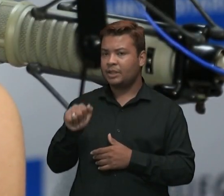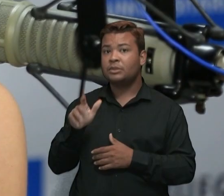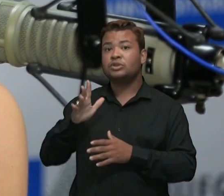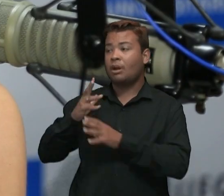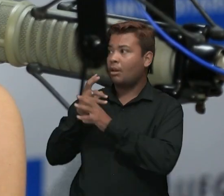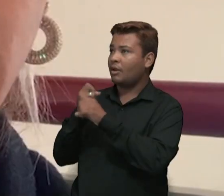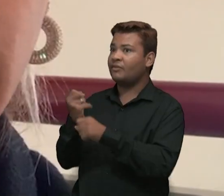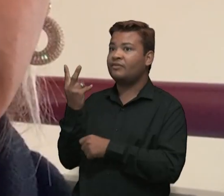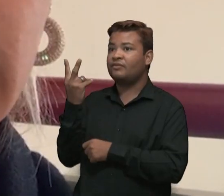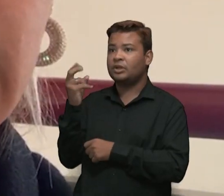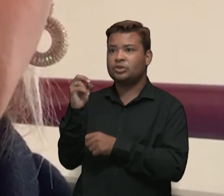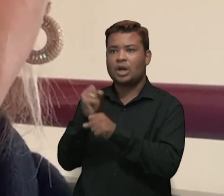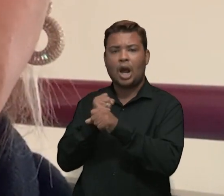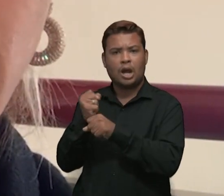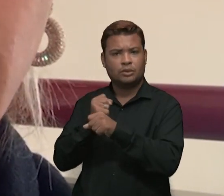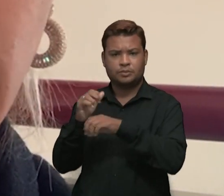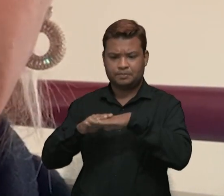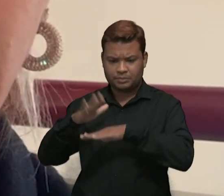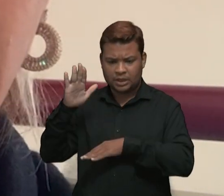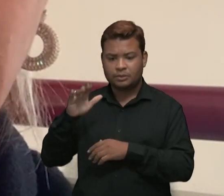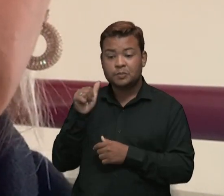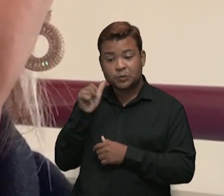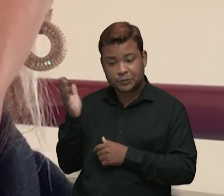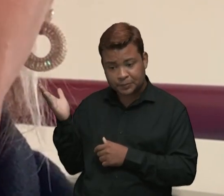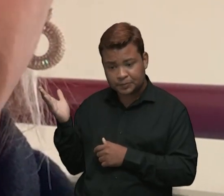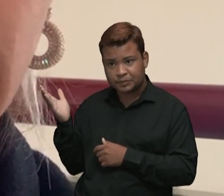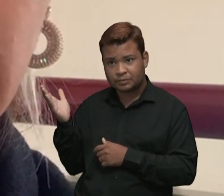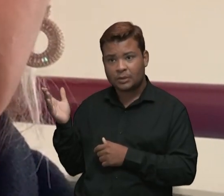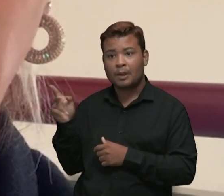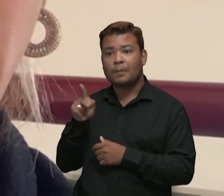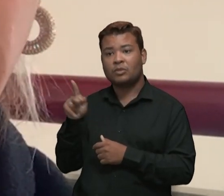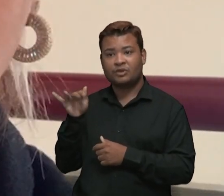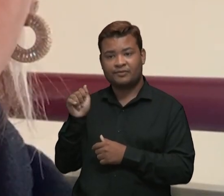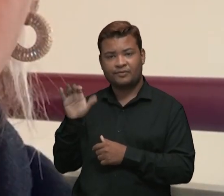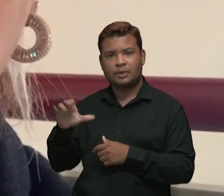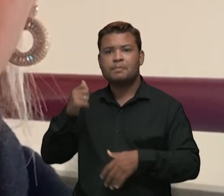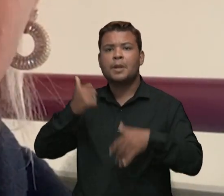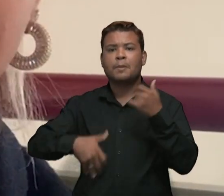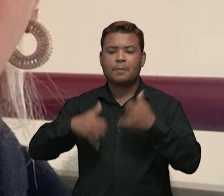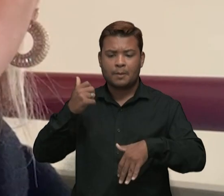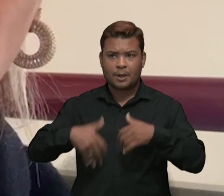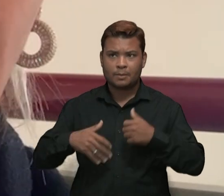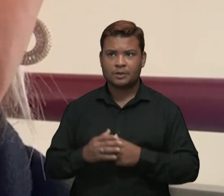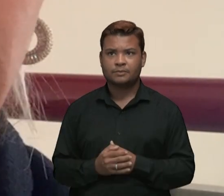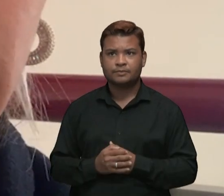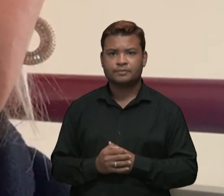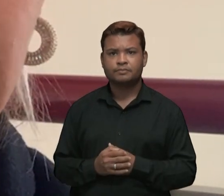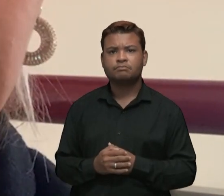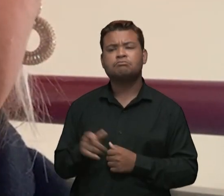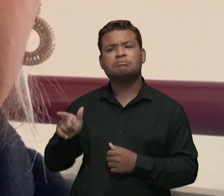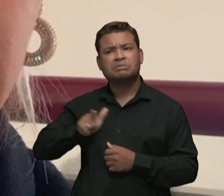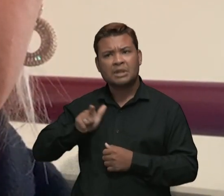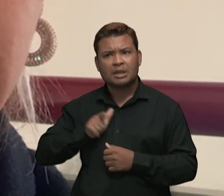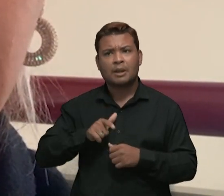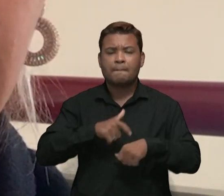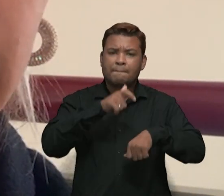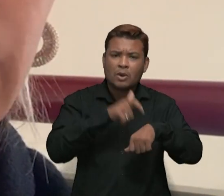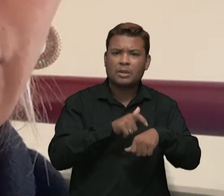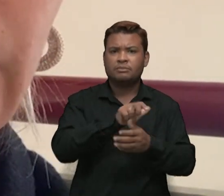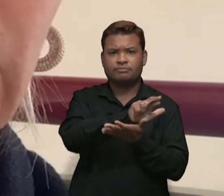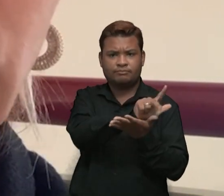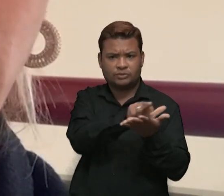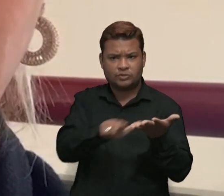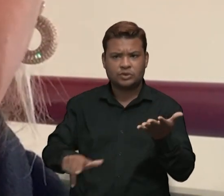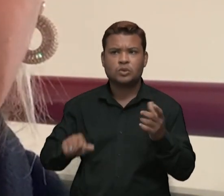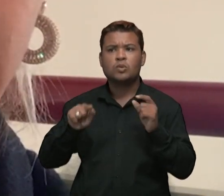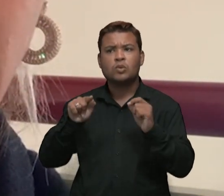20 anos, como explica a Flora Ribeiro, professora da FIC. O programa tem vários quadros. Ele trata